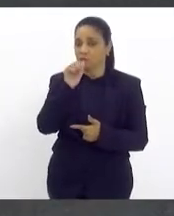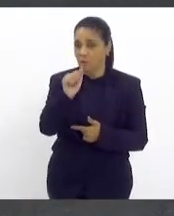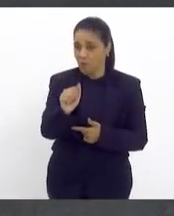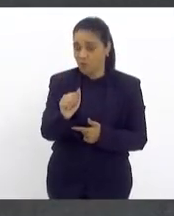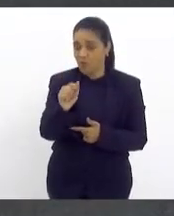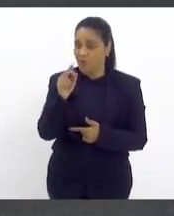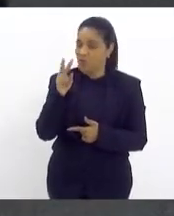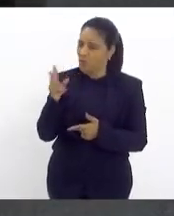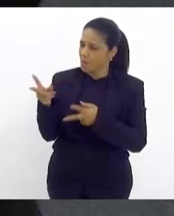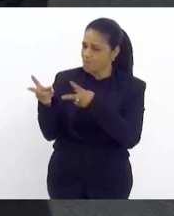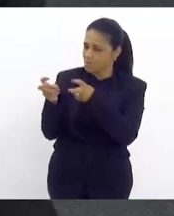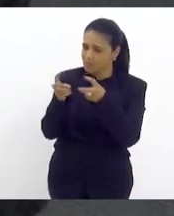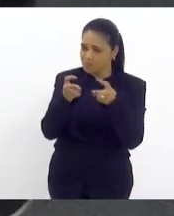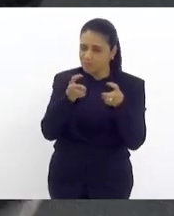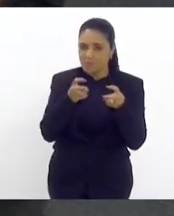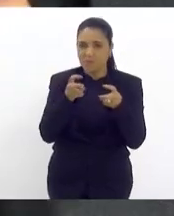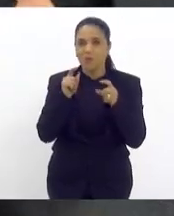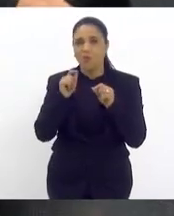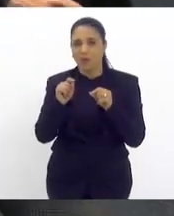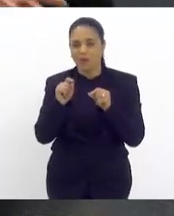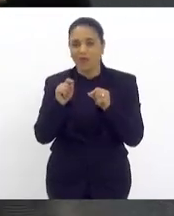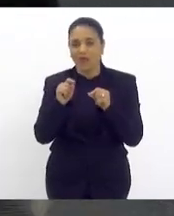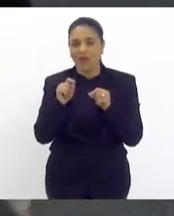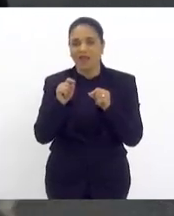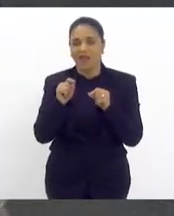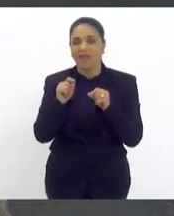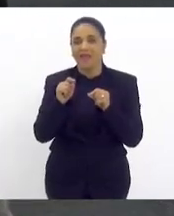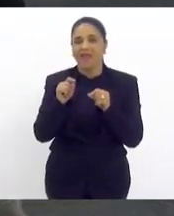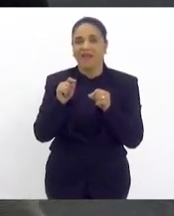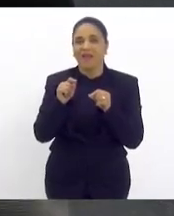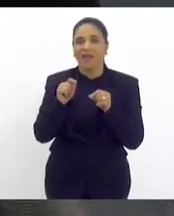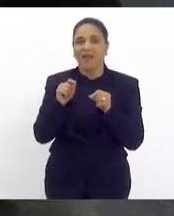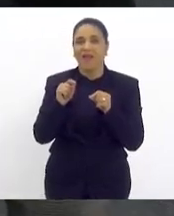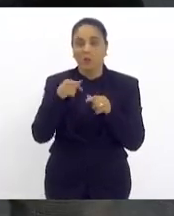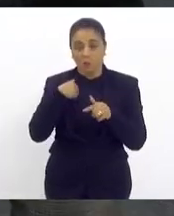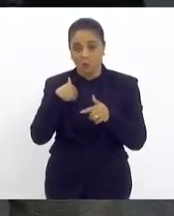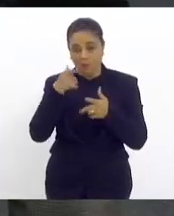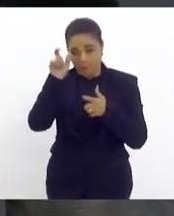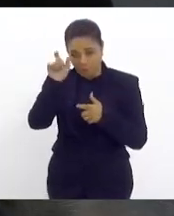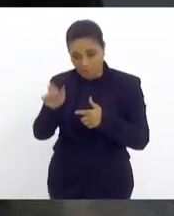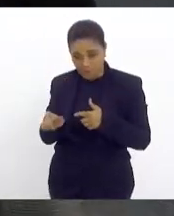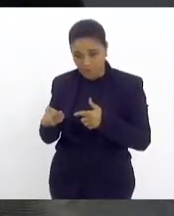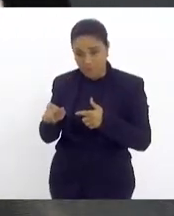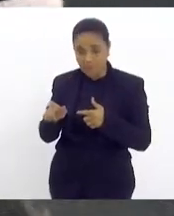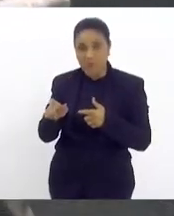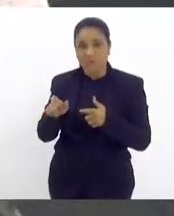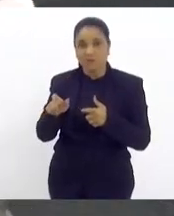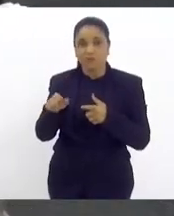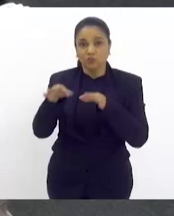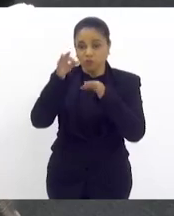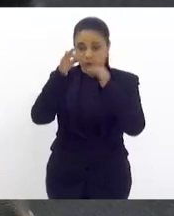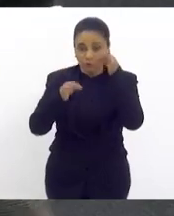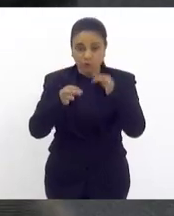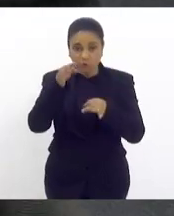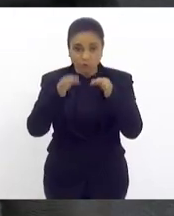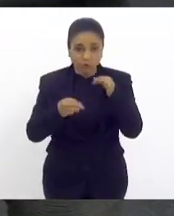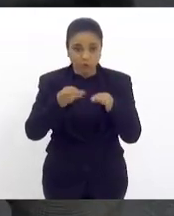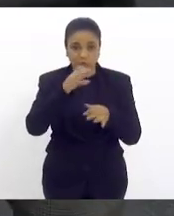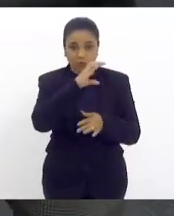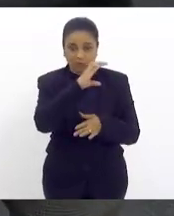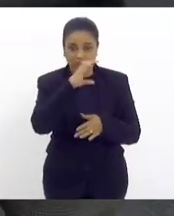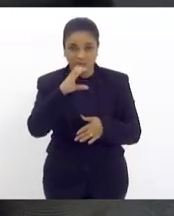entre o magistrado completamente ao esterum Imparcial Justo na ccj